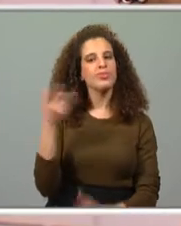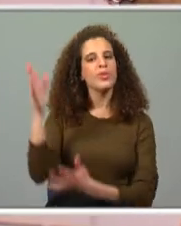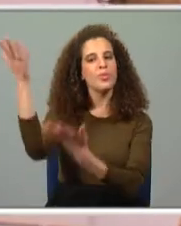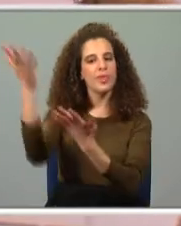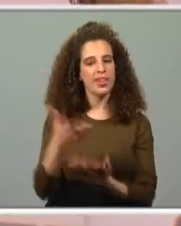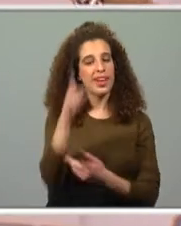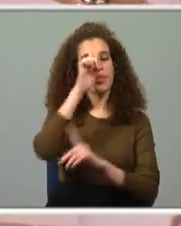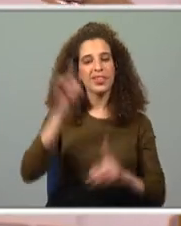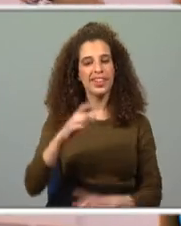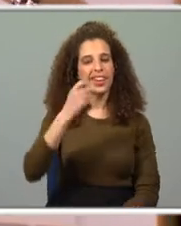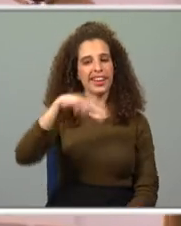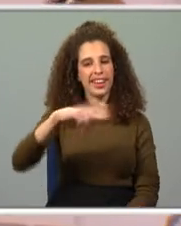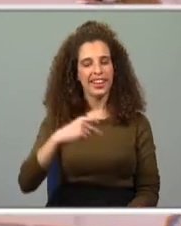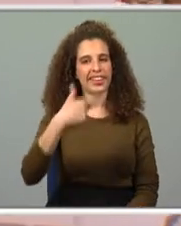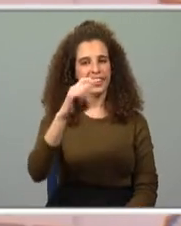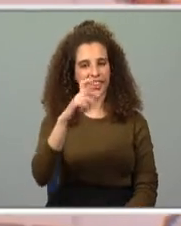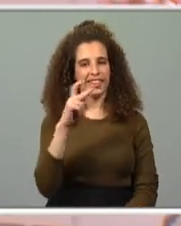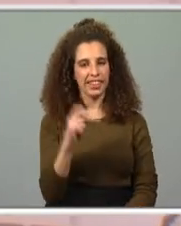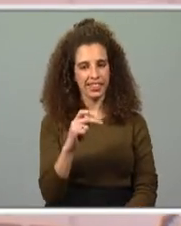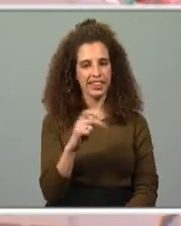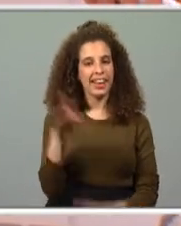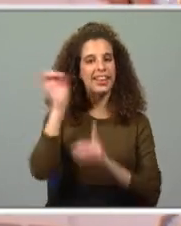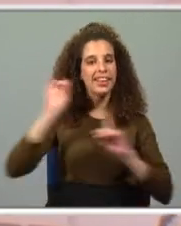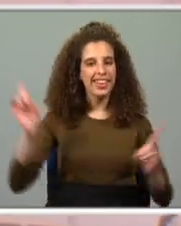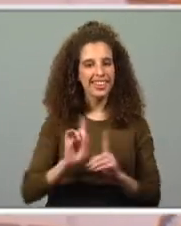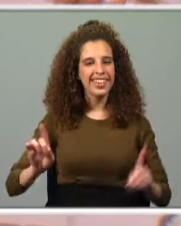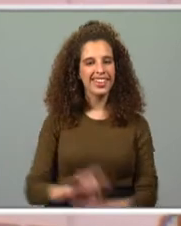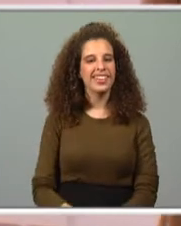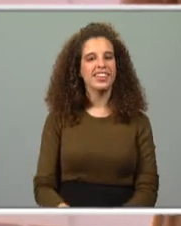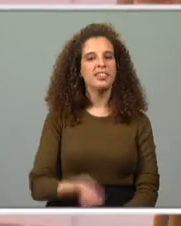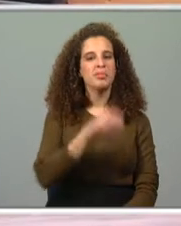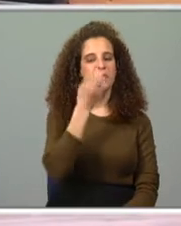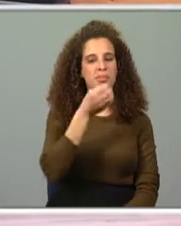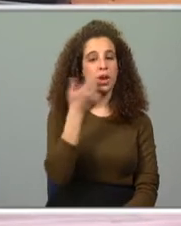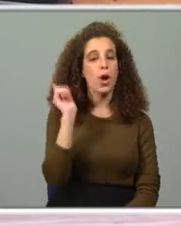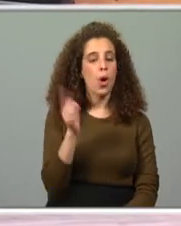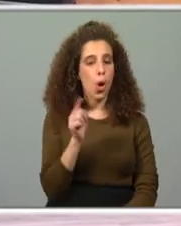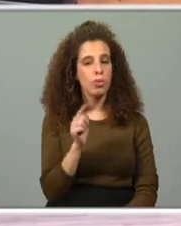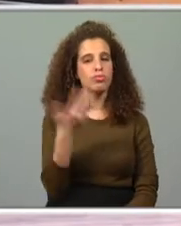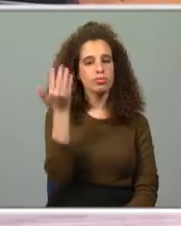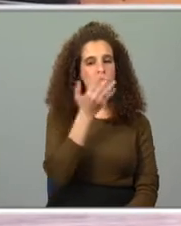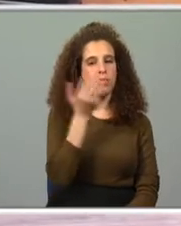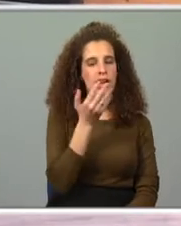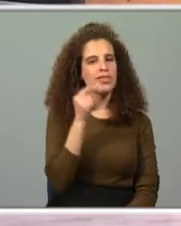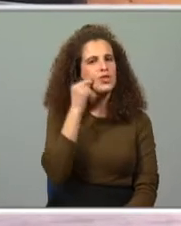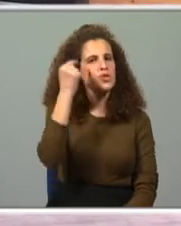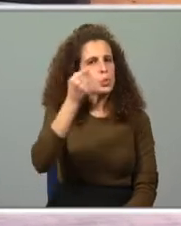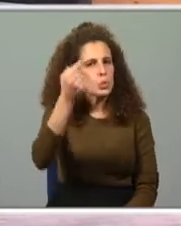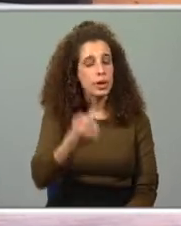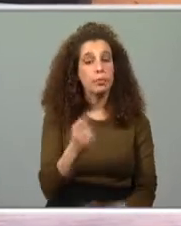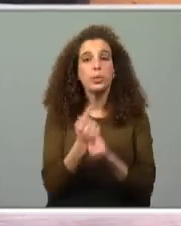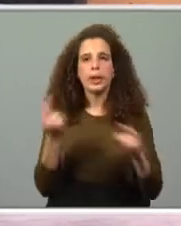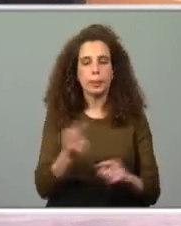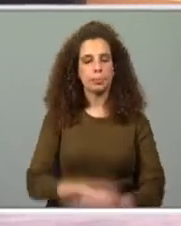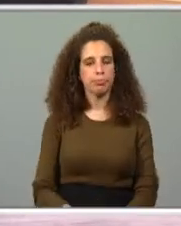a professora... Ana Teresa, de Música. Muito bem, então hoje vamos ter aqui um bloco muito especial,